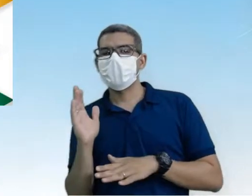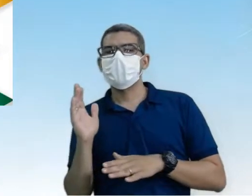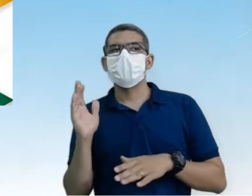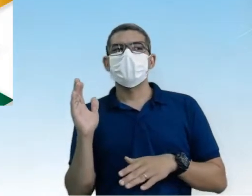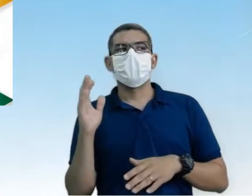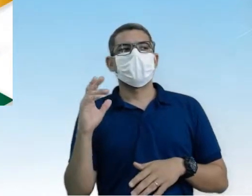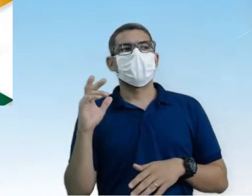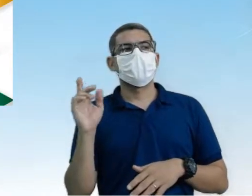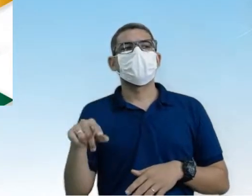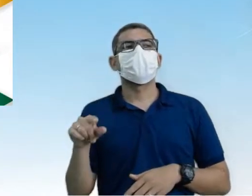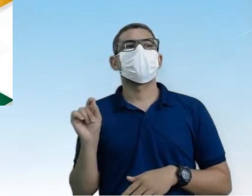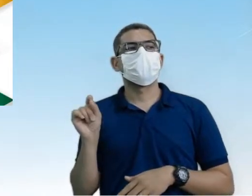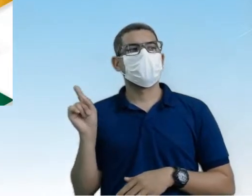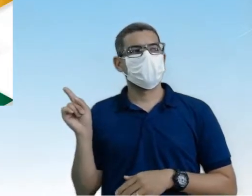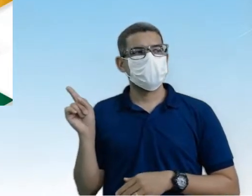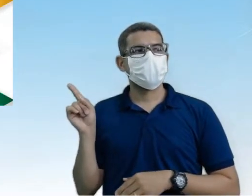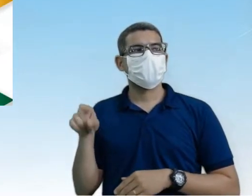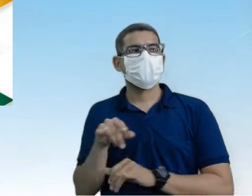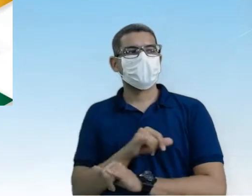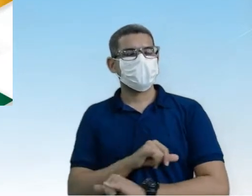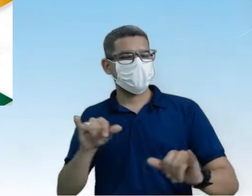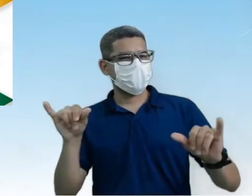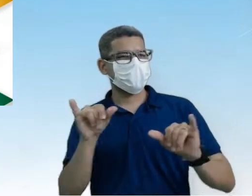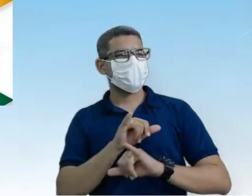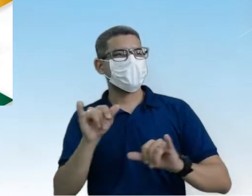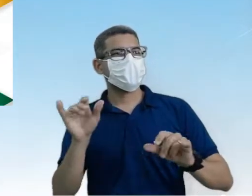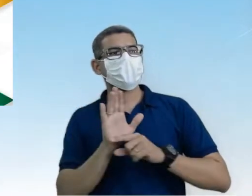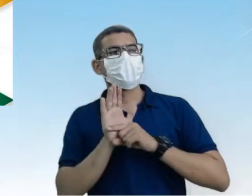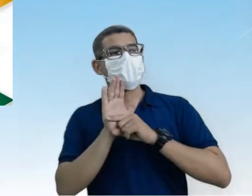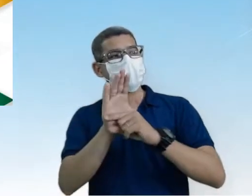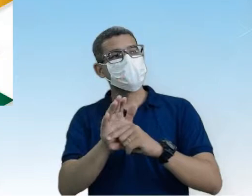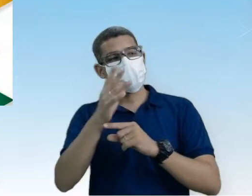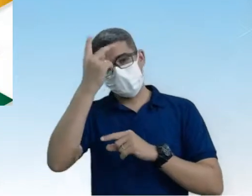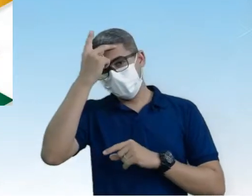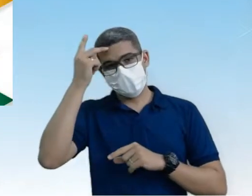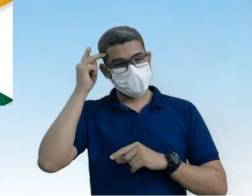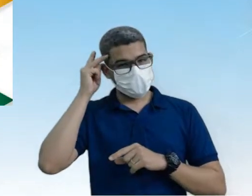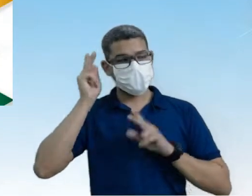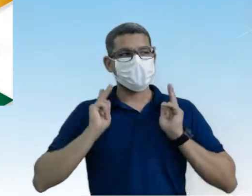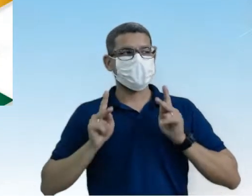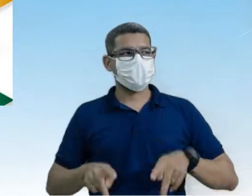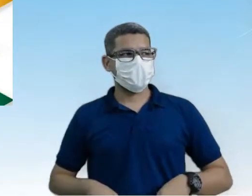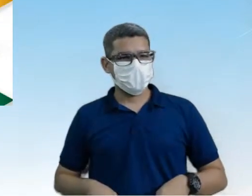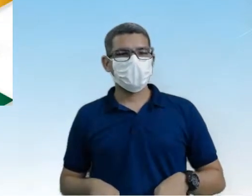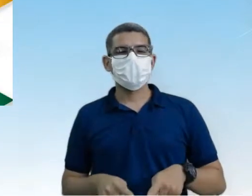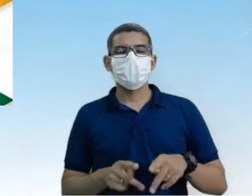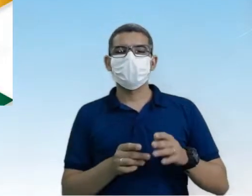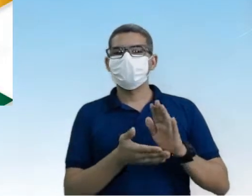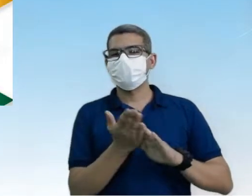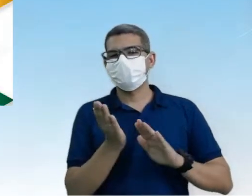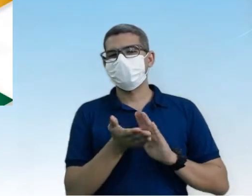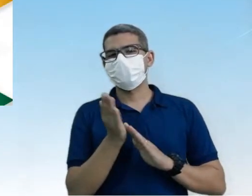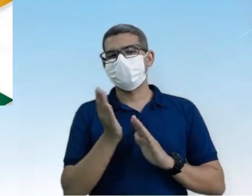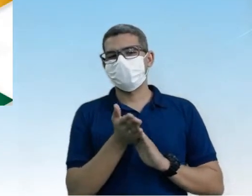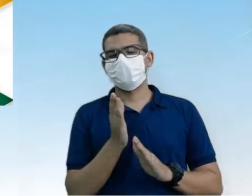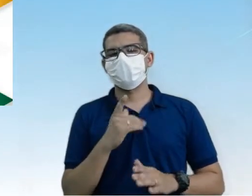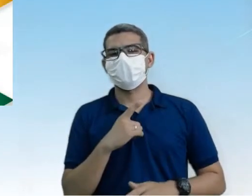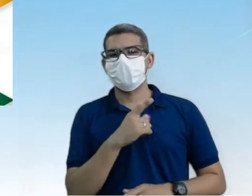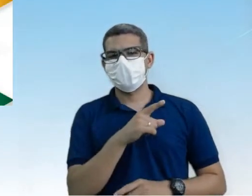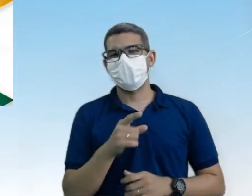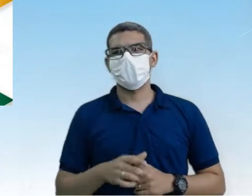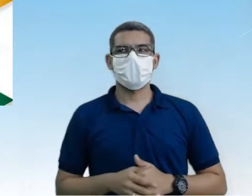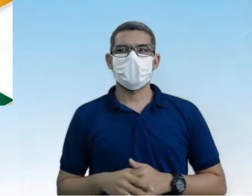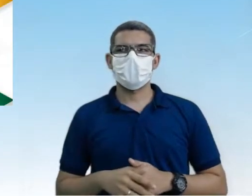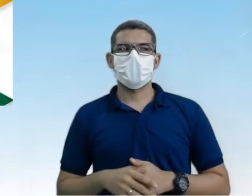uma campanha lançada para benefício dos povos e das pessoas refugiadas, né? Então, tem aí,